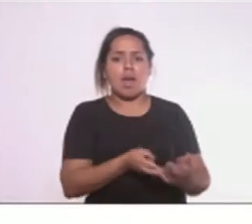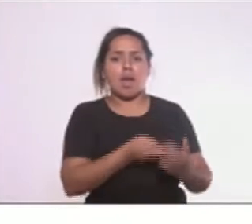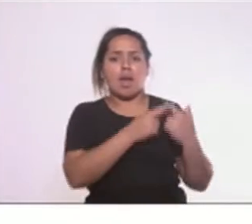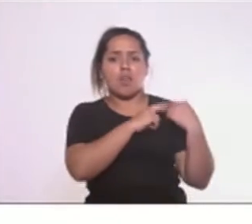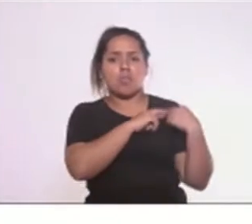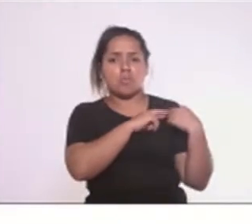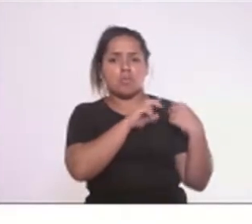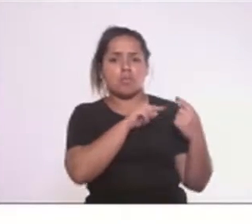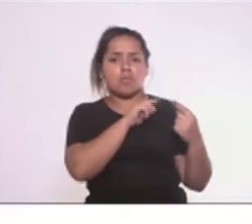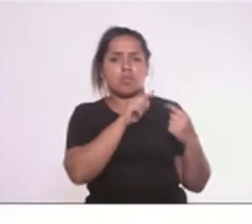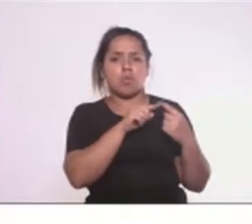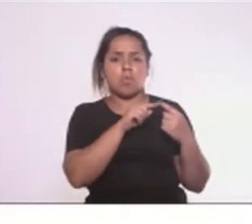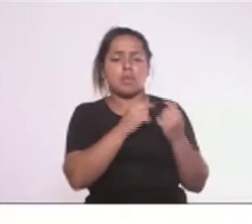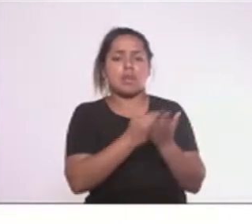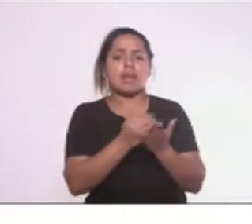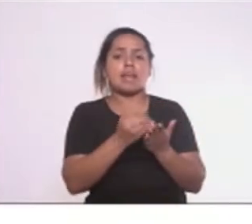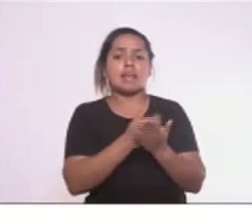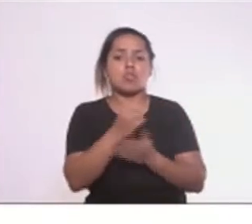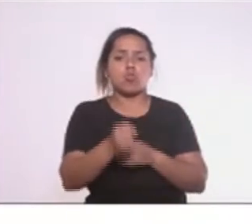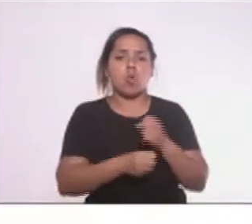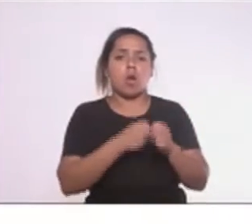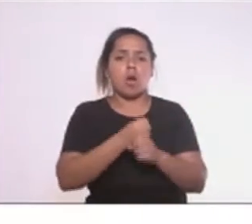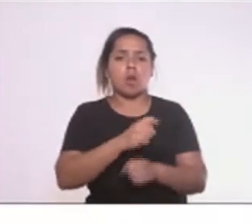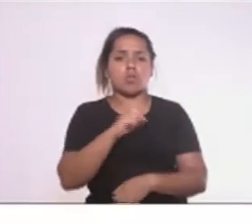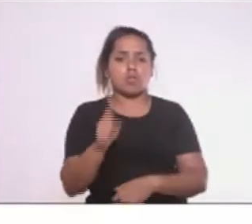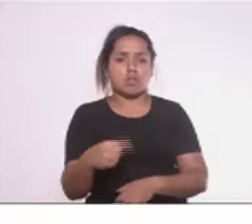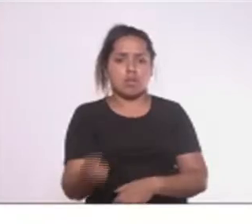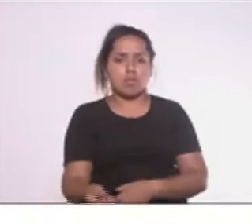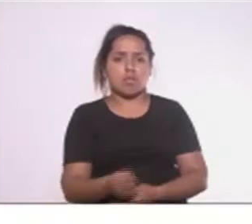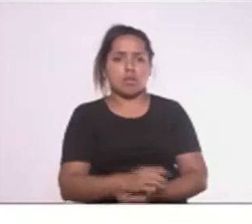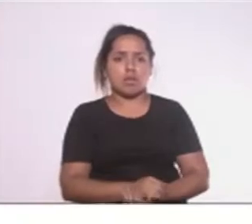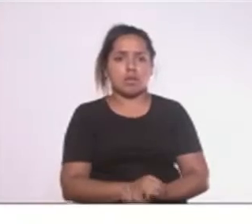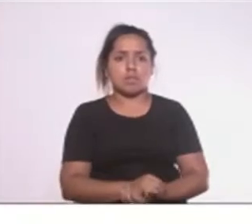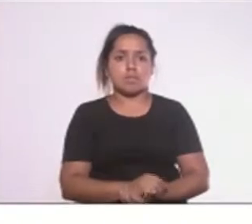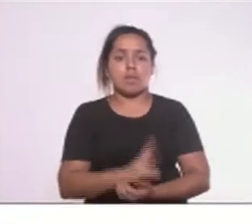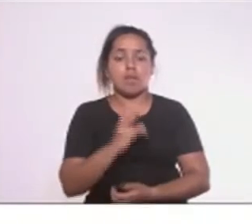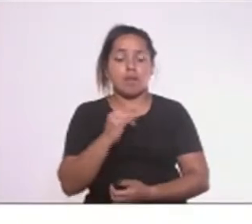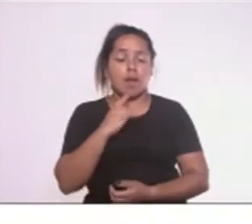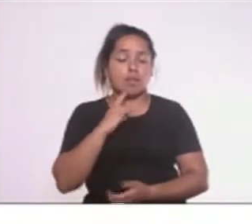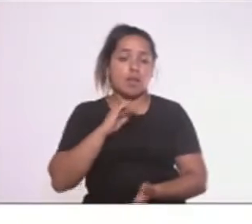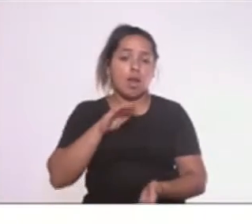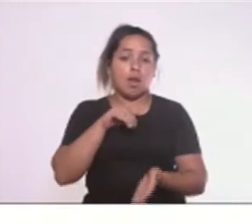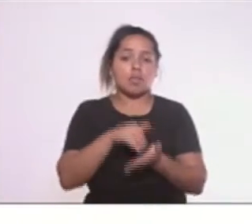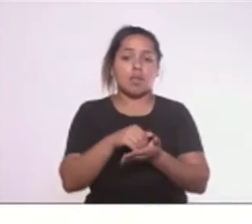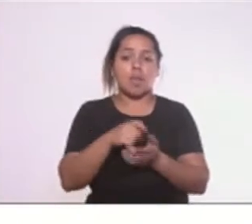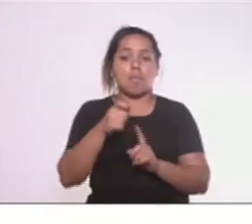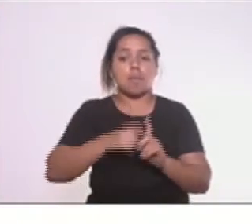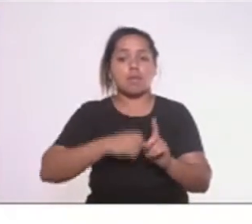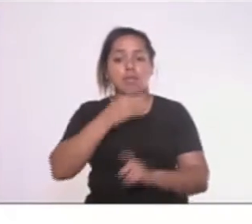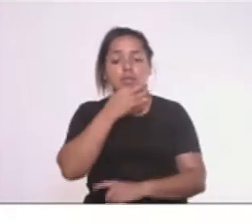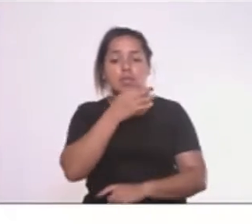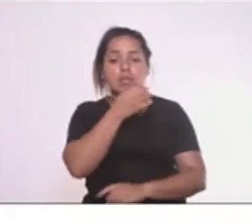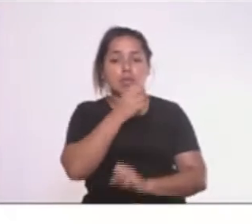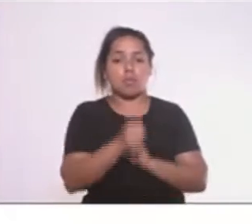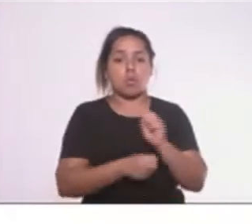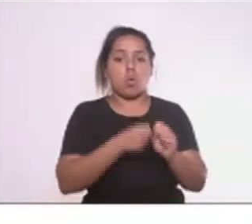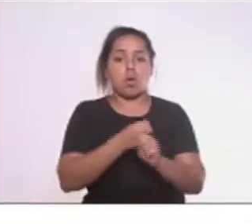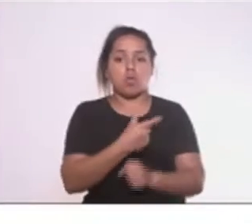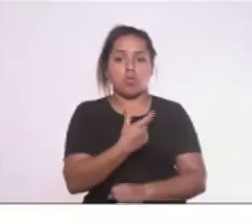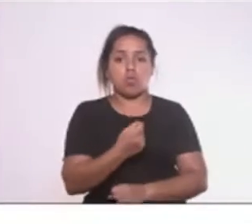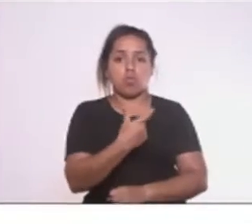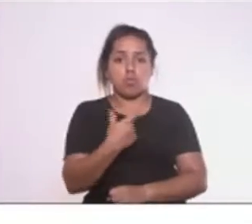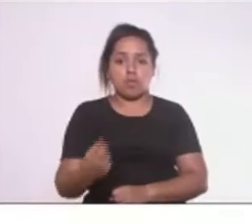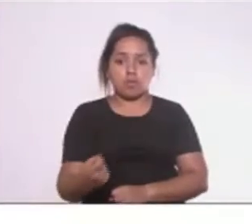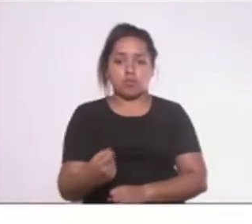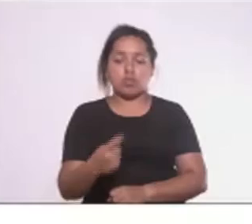tendo em vista que o regime de recuperação fiscal estará em vigência nesse primeiro período até setembro de 2020, é o prazo de vigência desse primeiro ciclo de